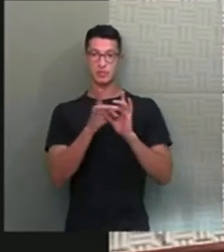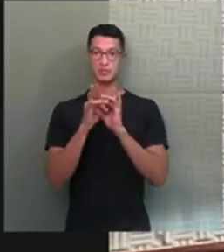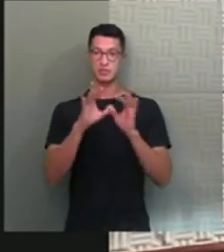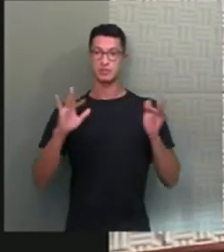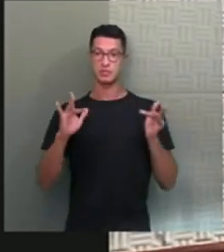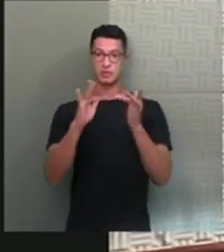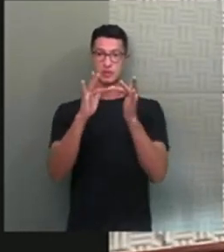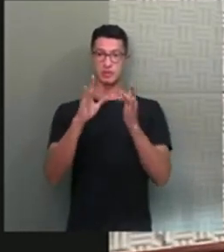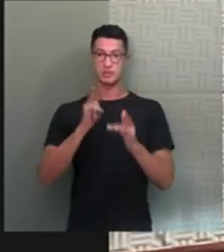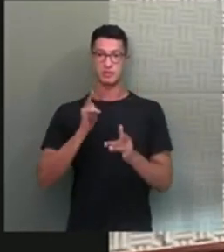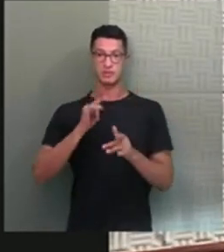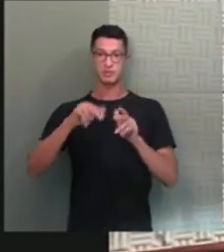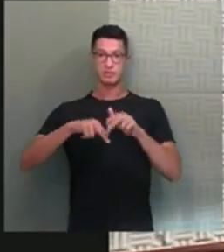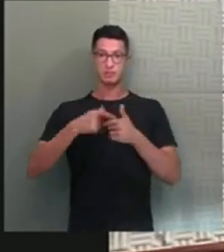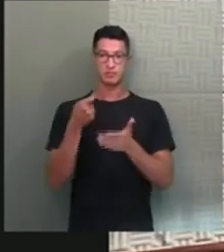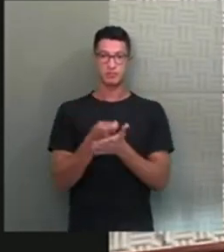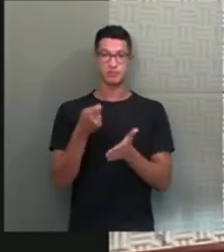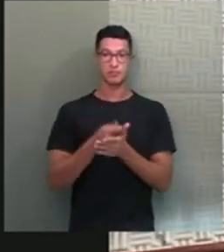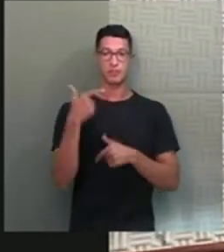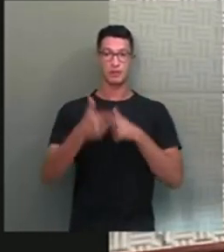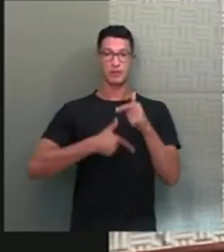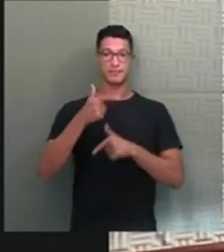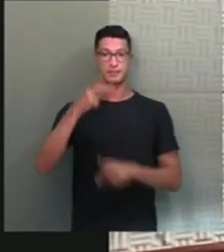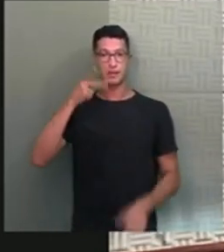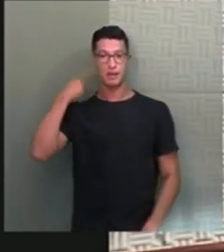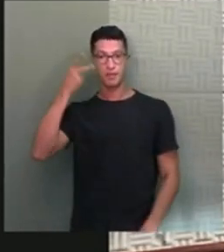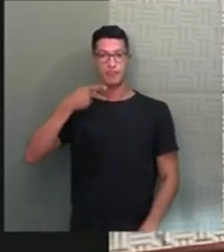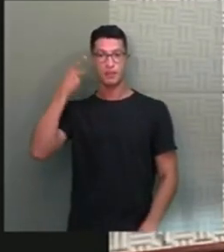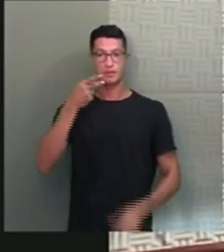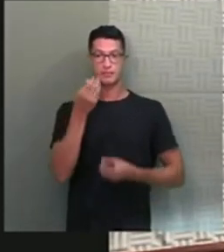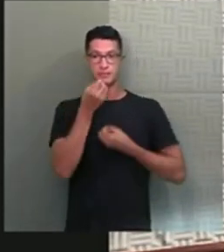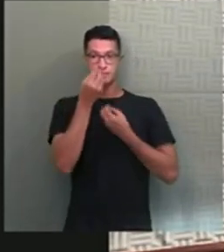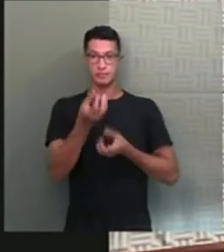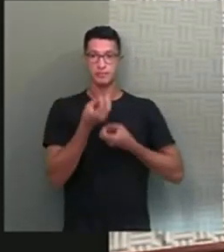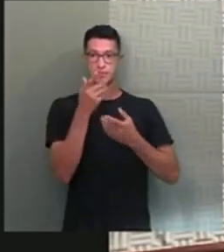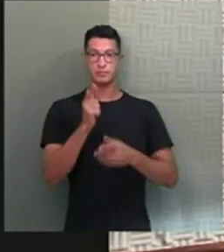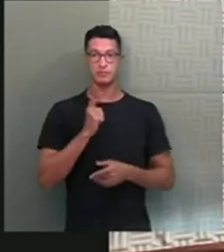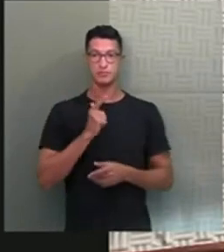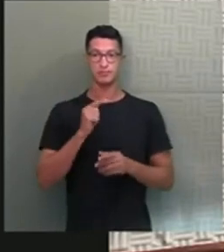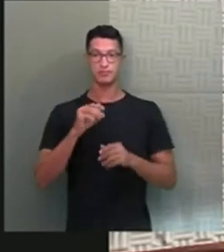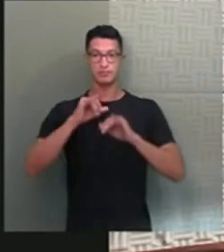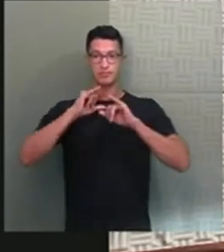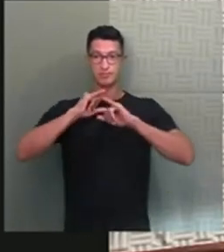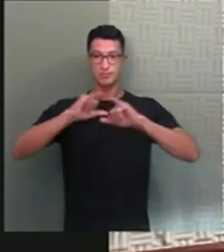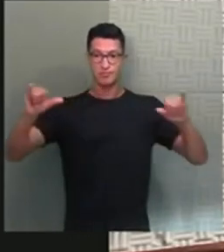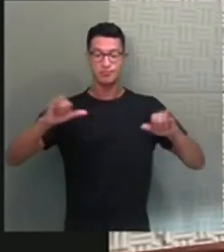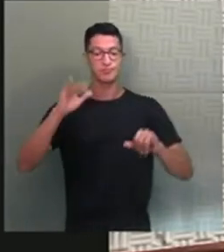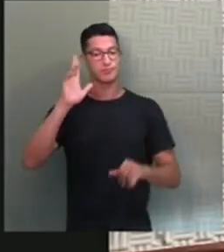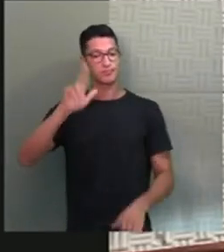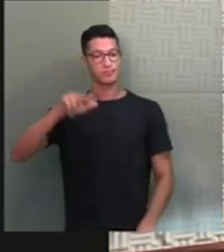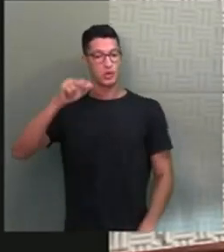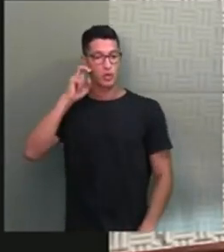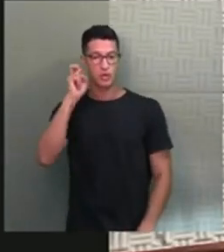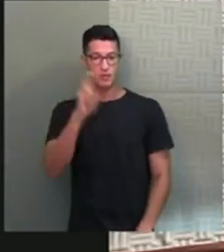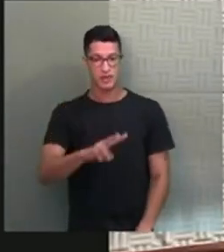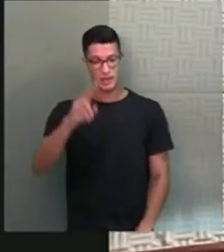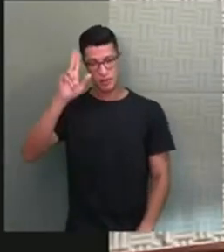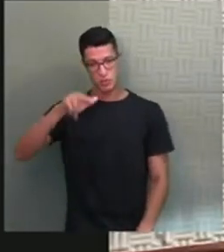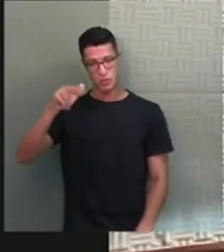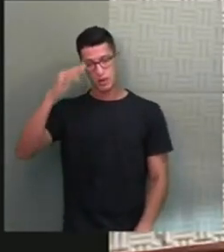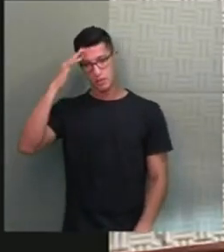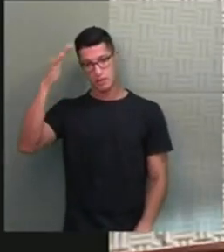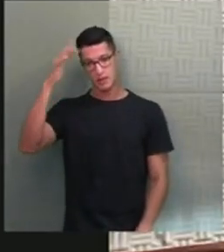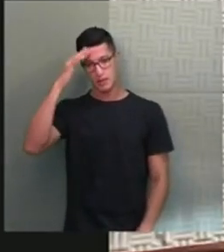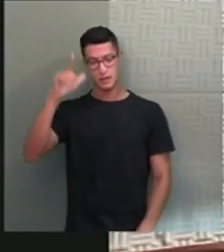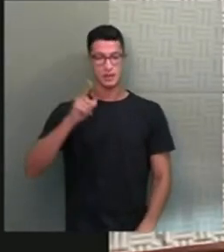mais exigente em relação ao trabalho do parlamento. A informação circula numa velocidade jamais vista, jamais imaginada. E